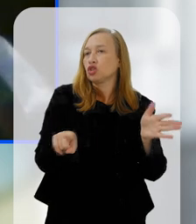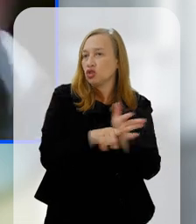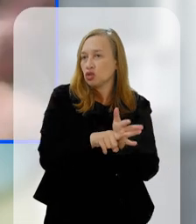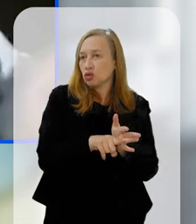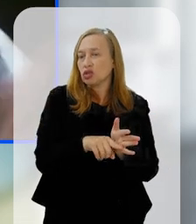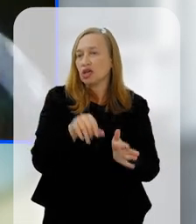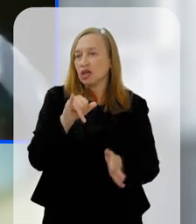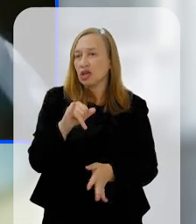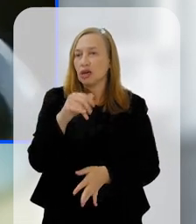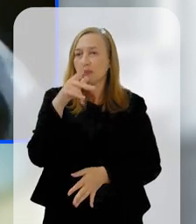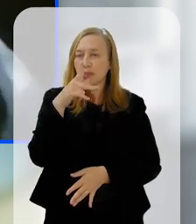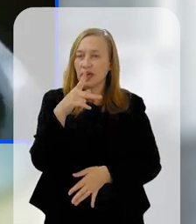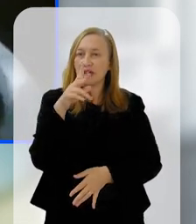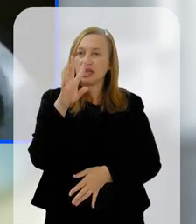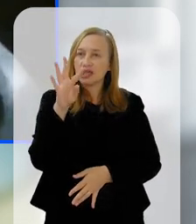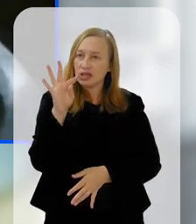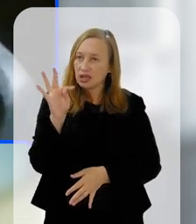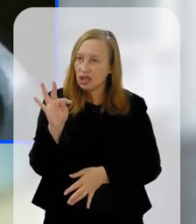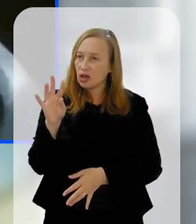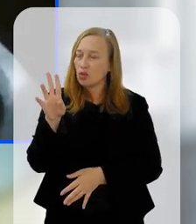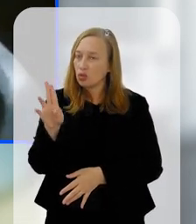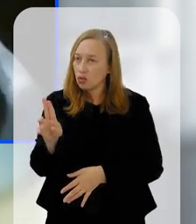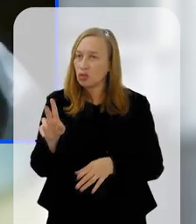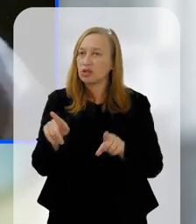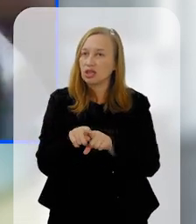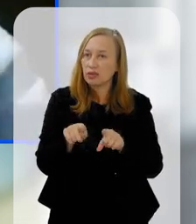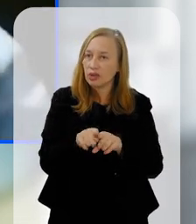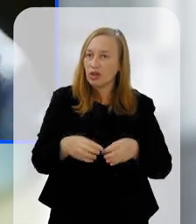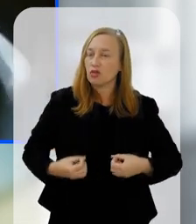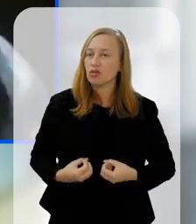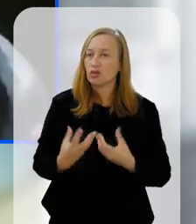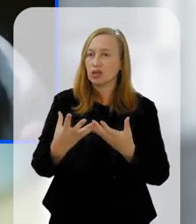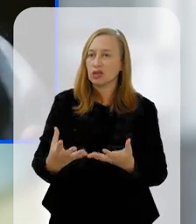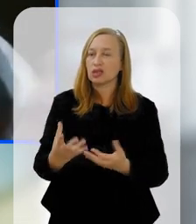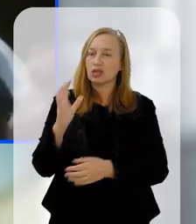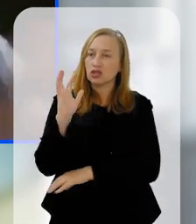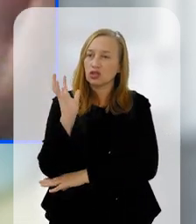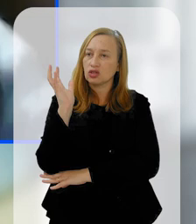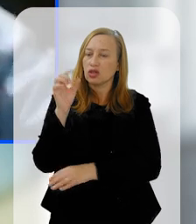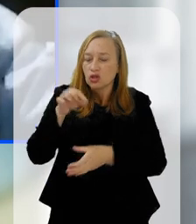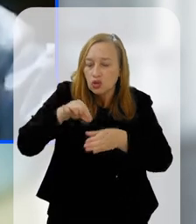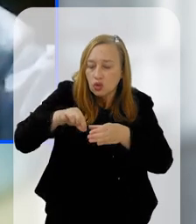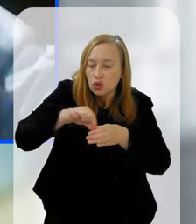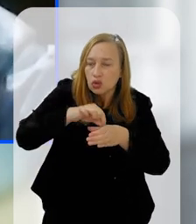Boa. fornecimento de mudas e plantas. Isso absorve muito.